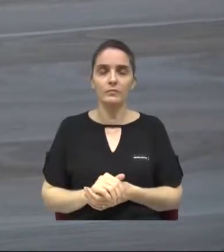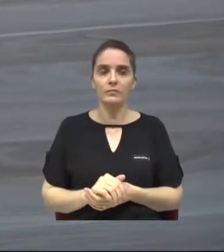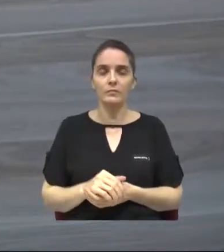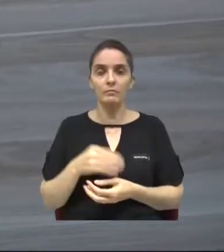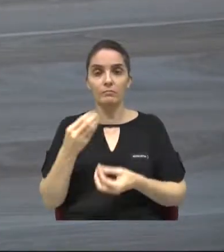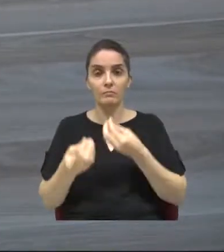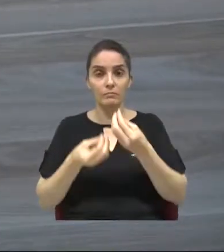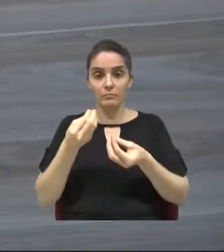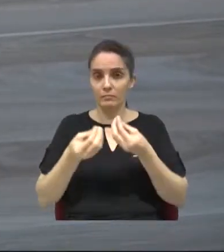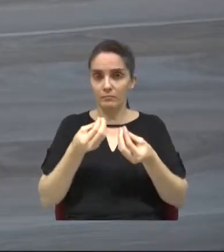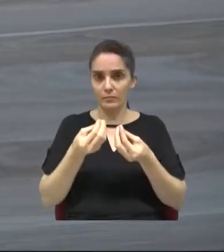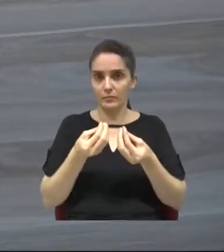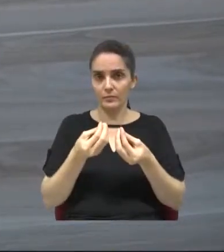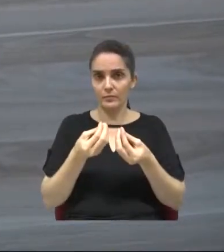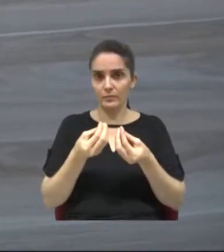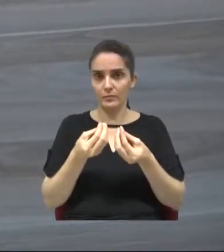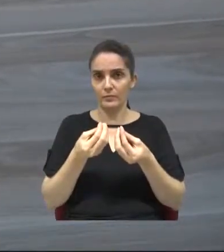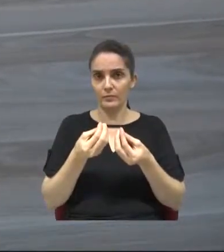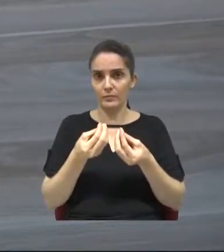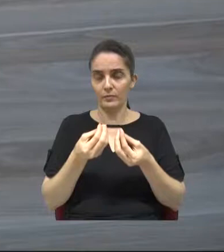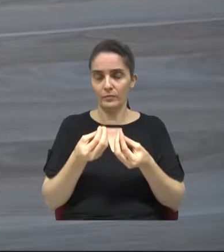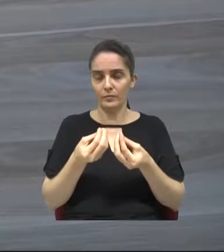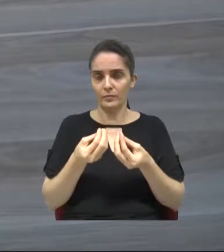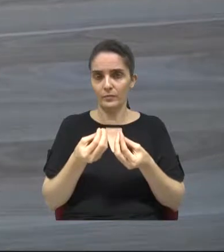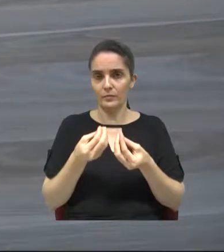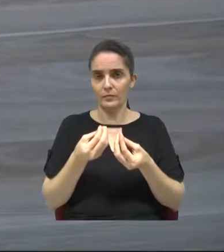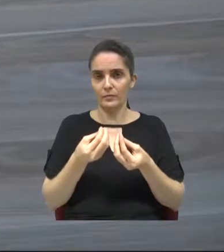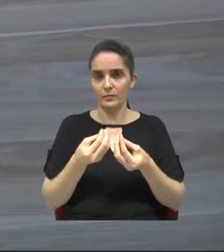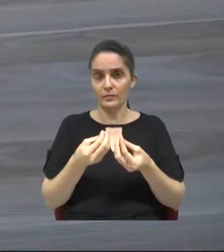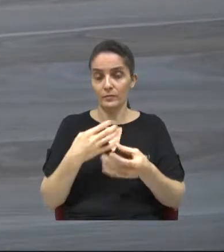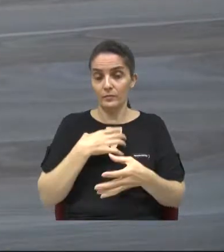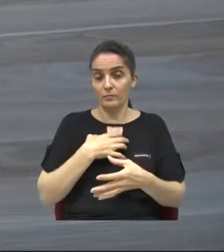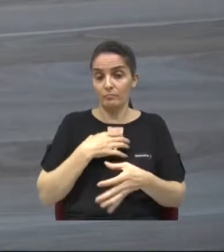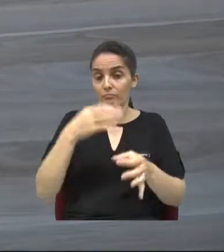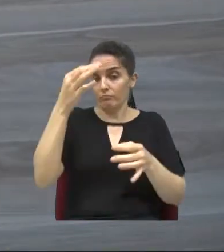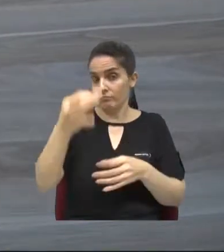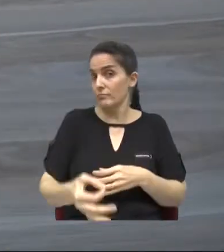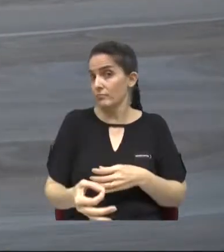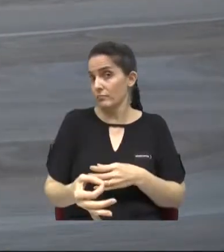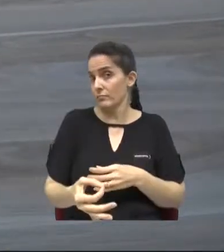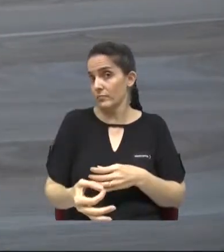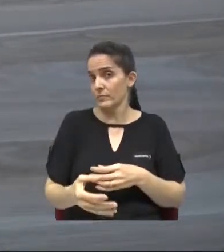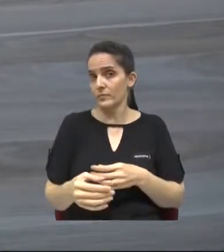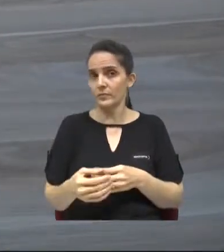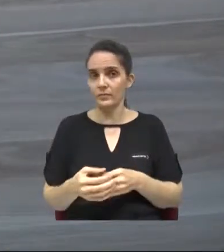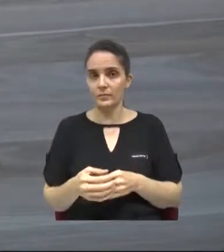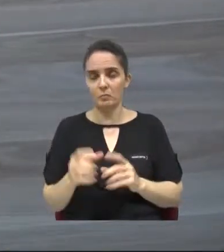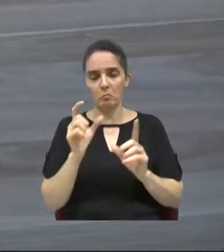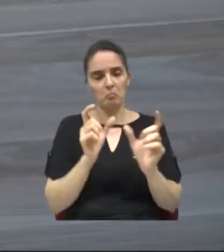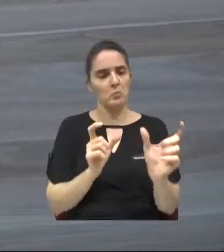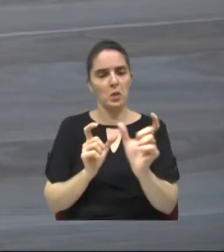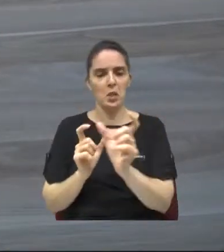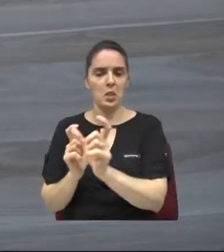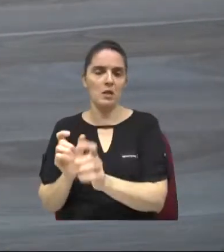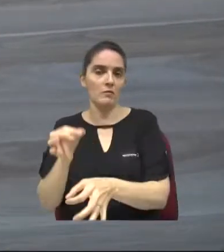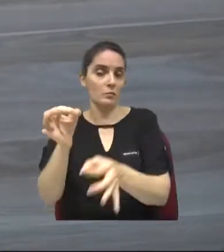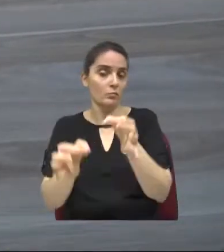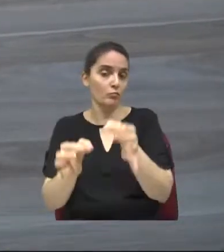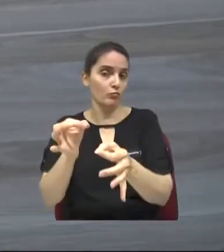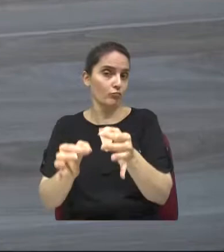talvez não fosse no modelo, né? Jurídico, né? Como se diz muito aqui nessa casa.